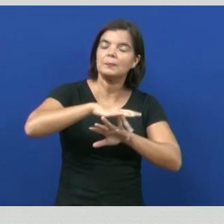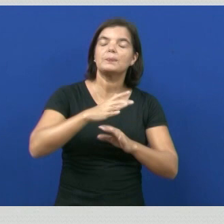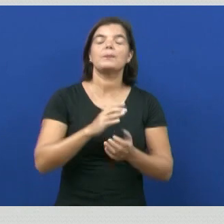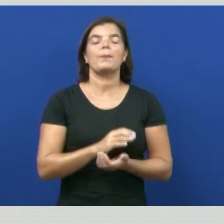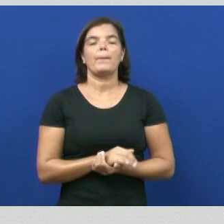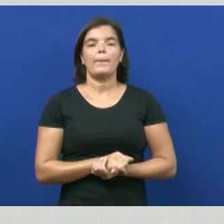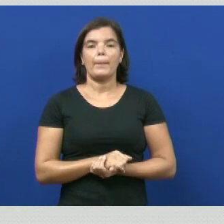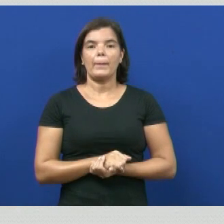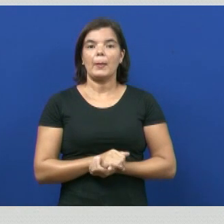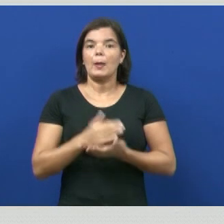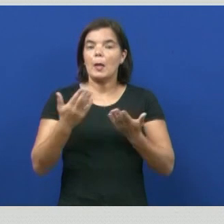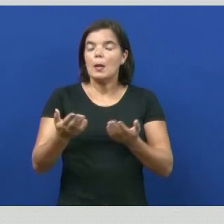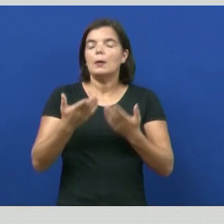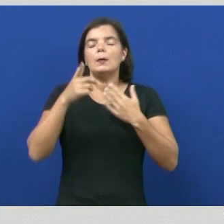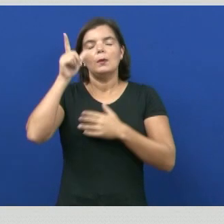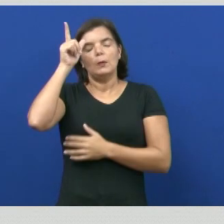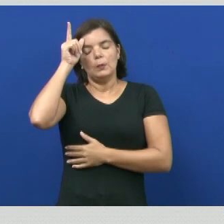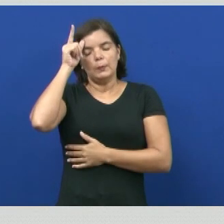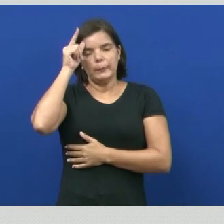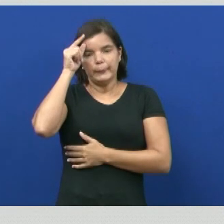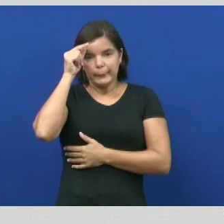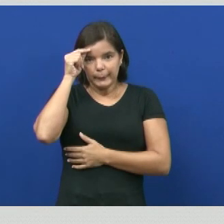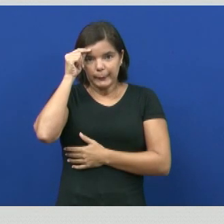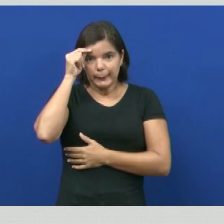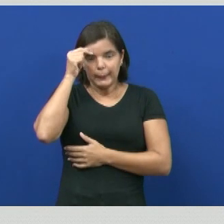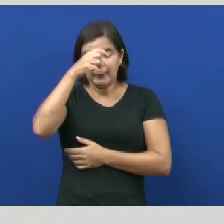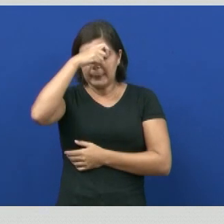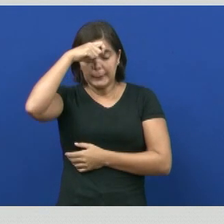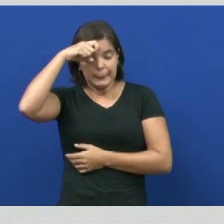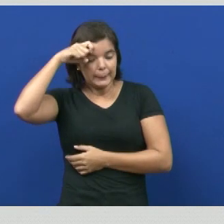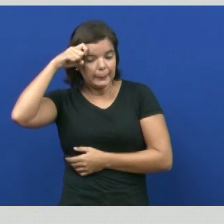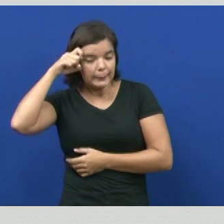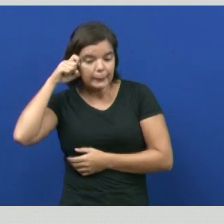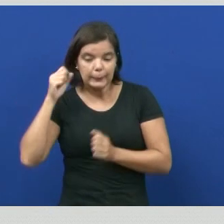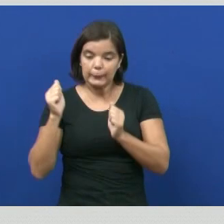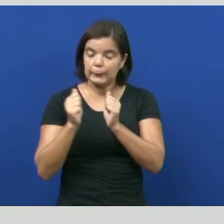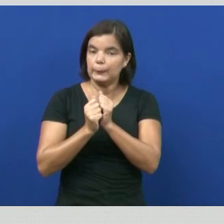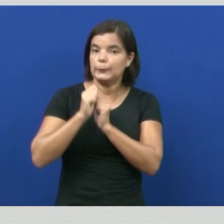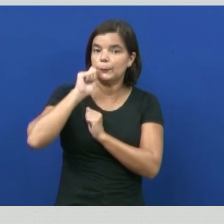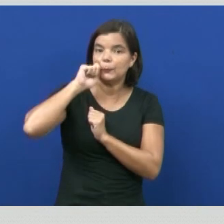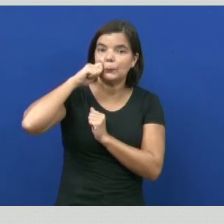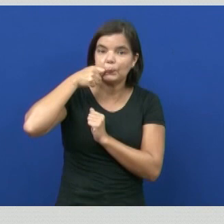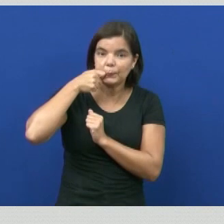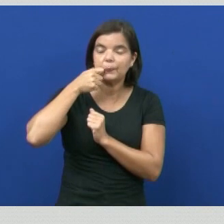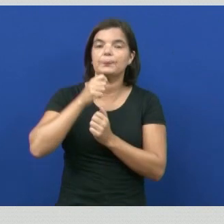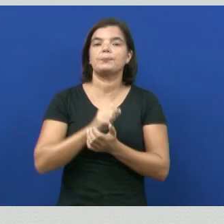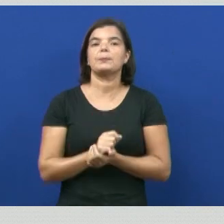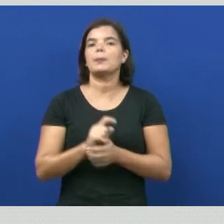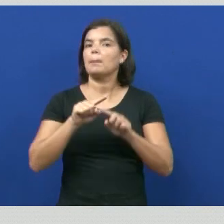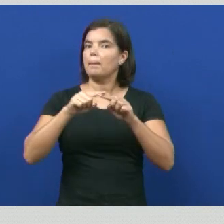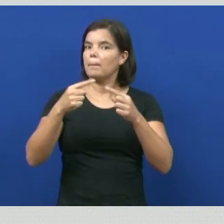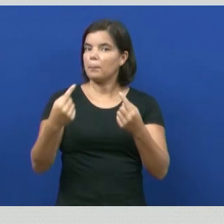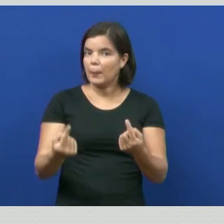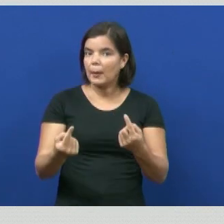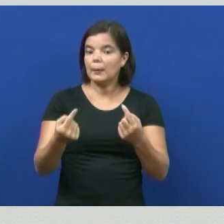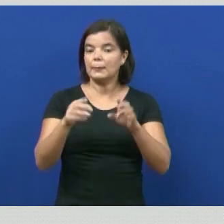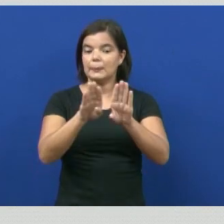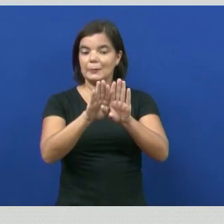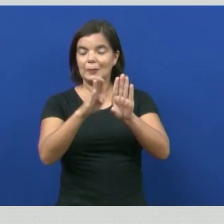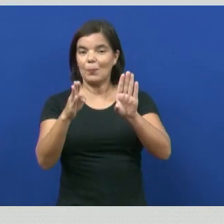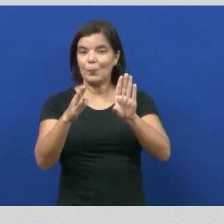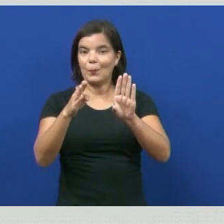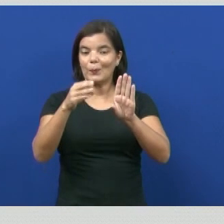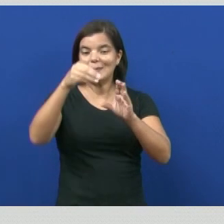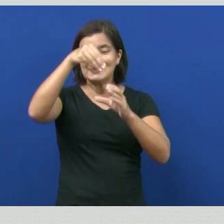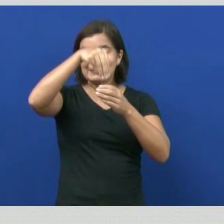de escada. Ele respirou aliviado, enxugando o suor da testa com o embrulho do pão. Mas eis que a porta interna